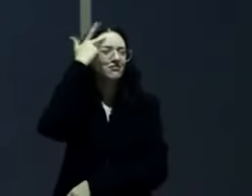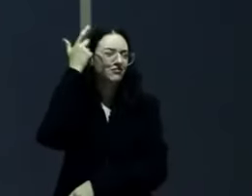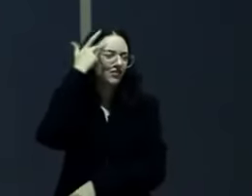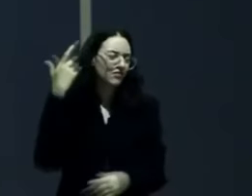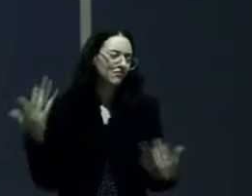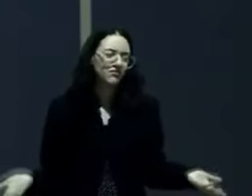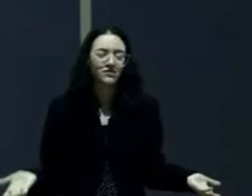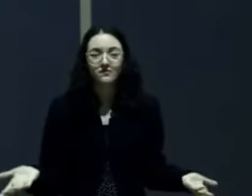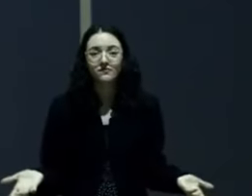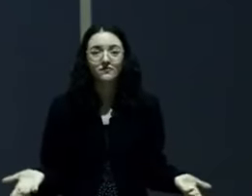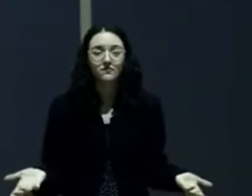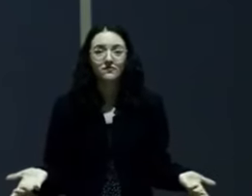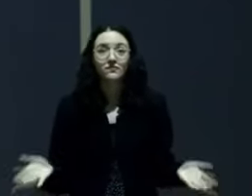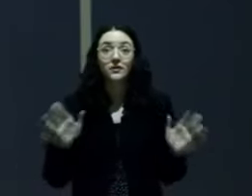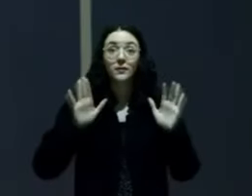Mas Paulo,